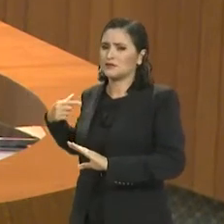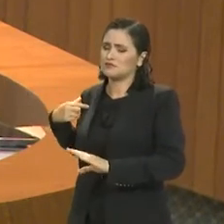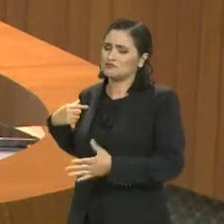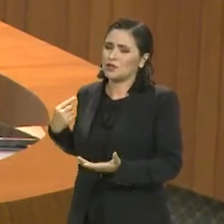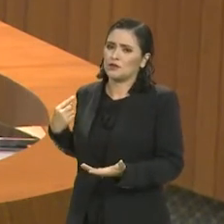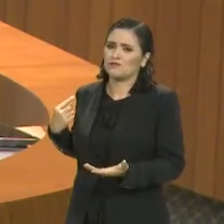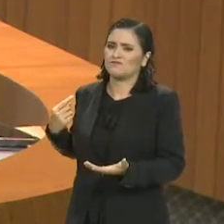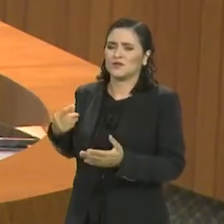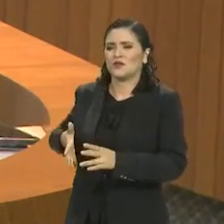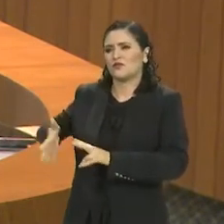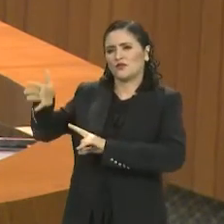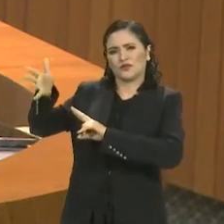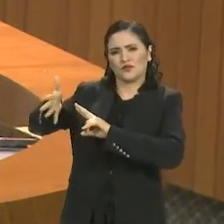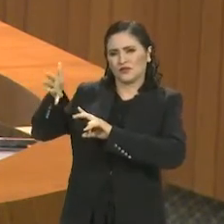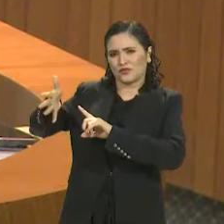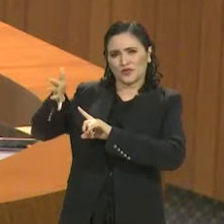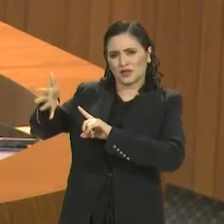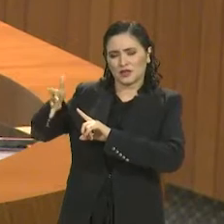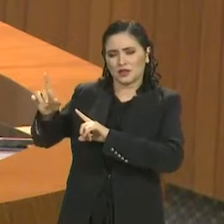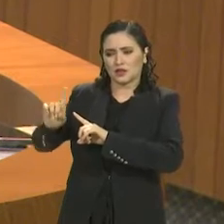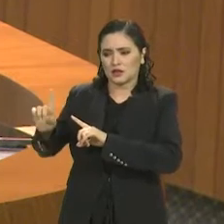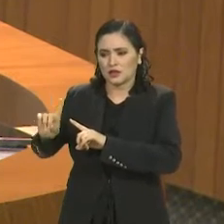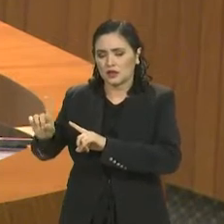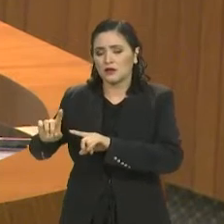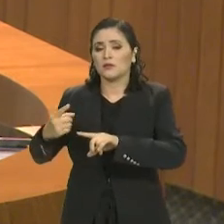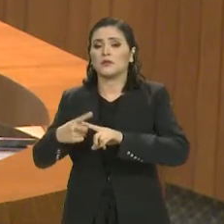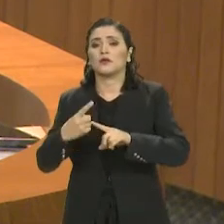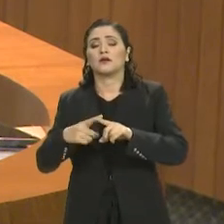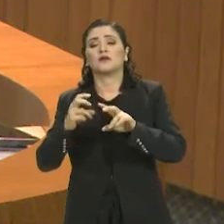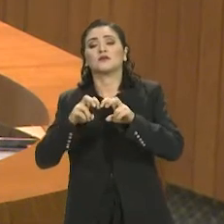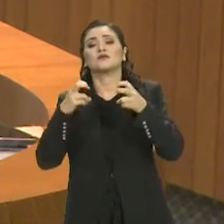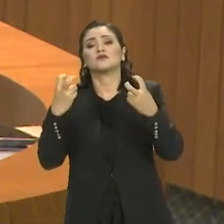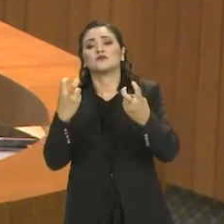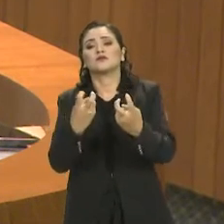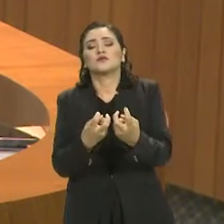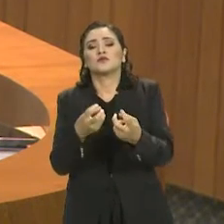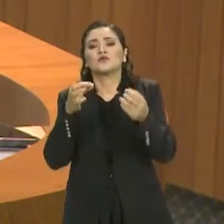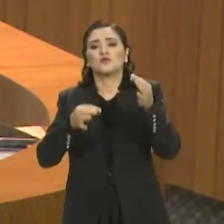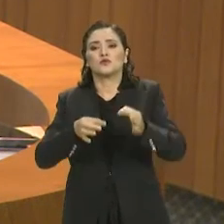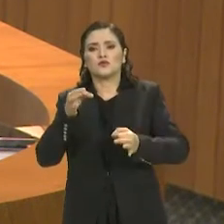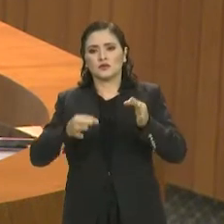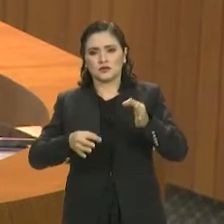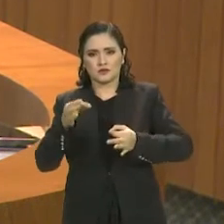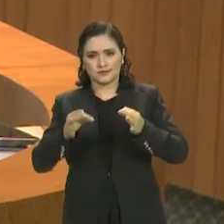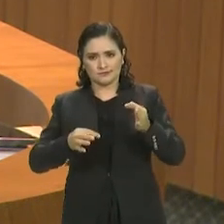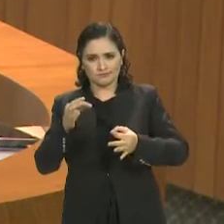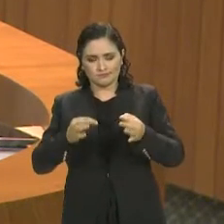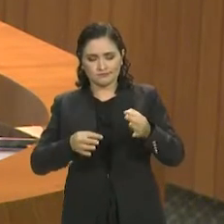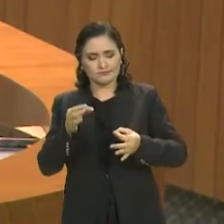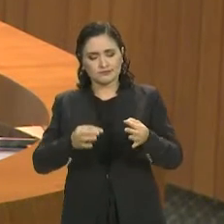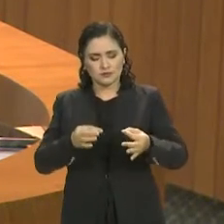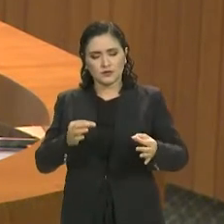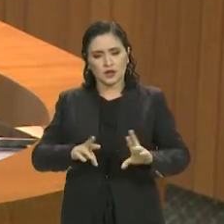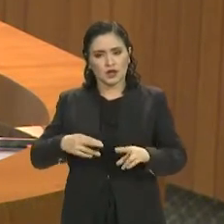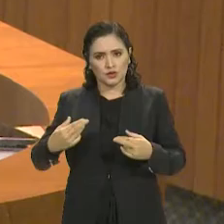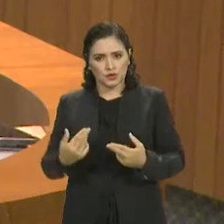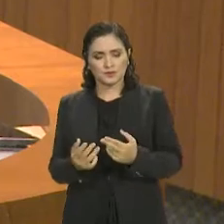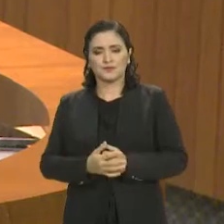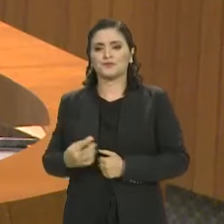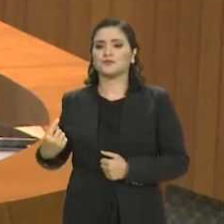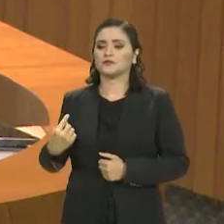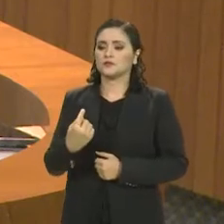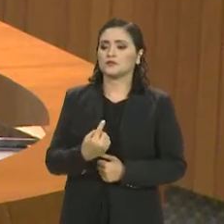Assembleia Legislativa em decorrência dessa questão da CCJ. Eu subo para falar um pouquinho da questão da estrutura do